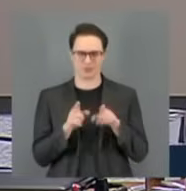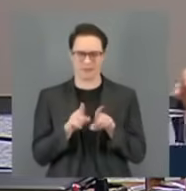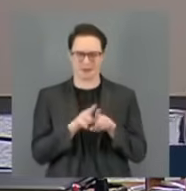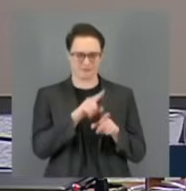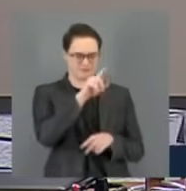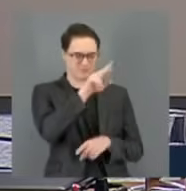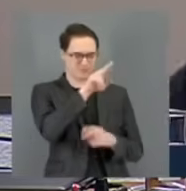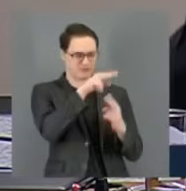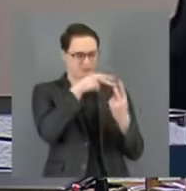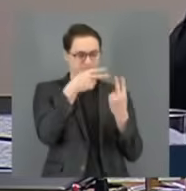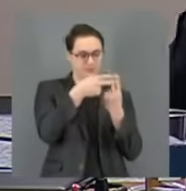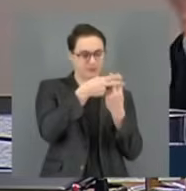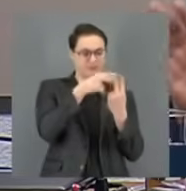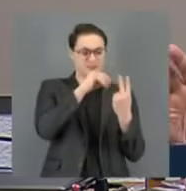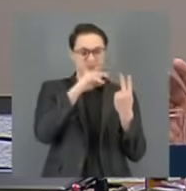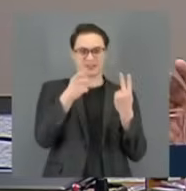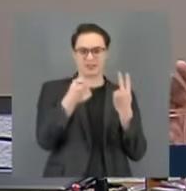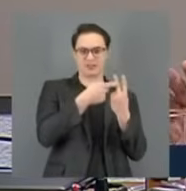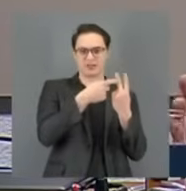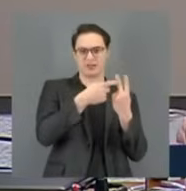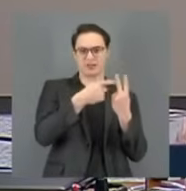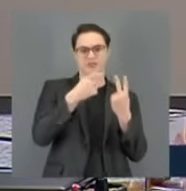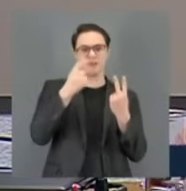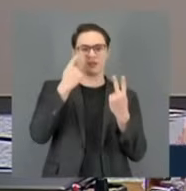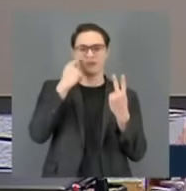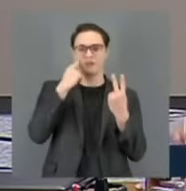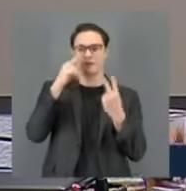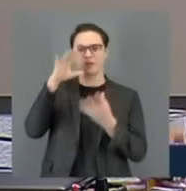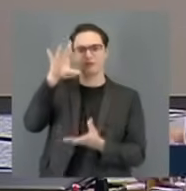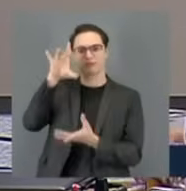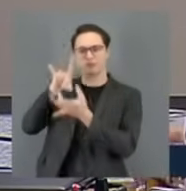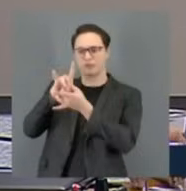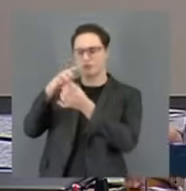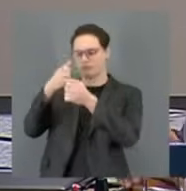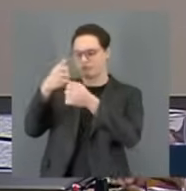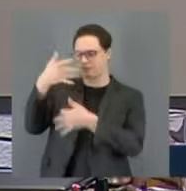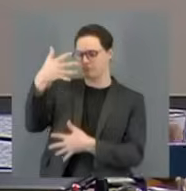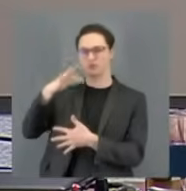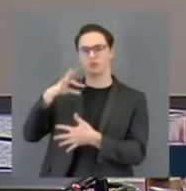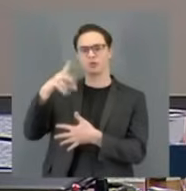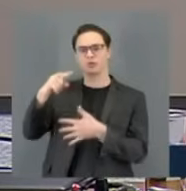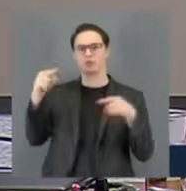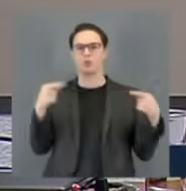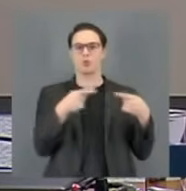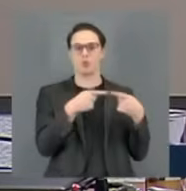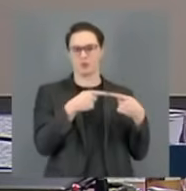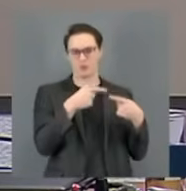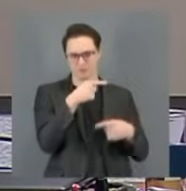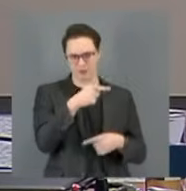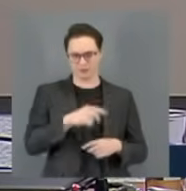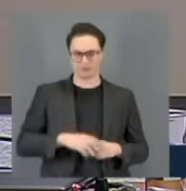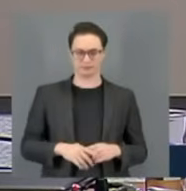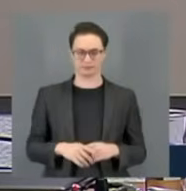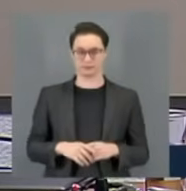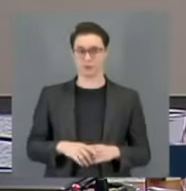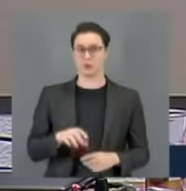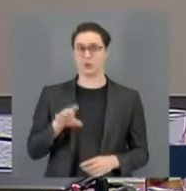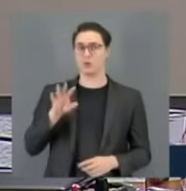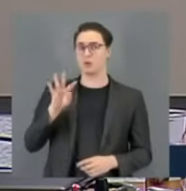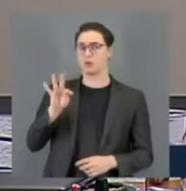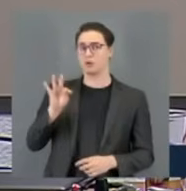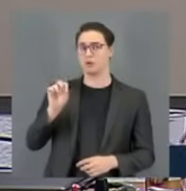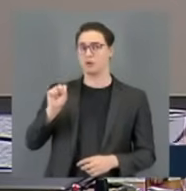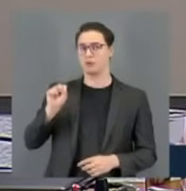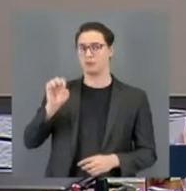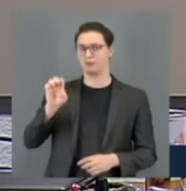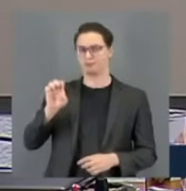você clicar nela, você consegue ver todas as publicações que foram feitas sobre aquele assunto. O TSE fez uma